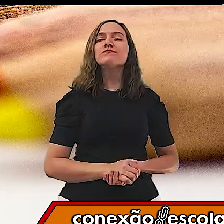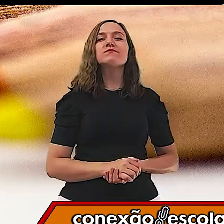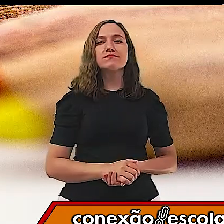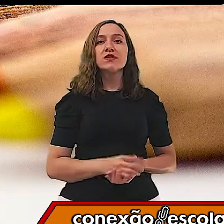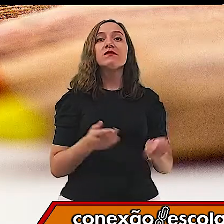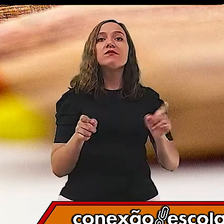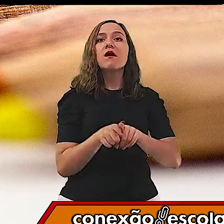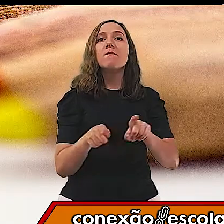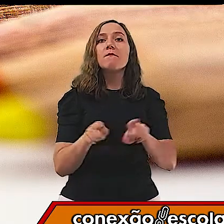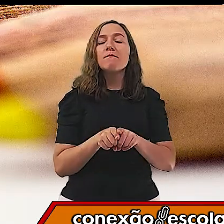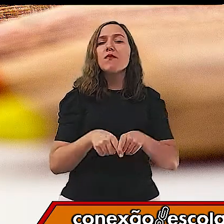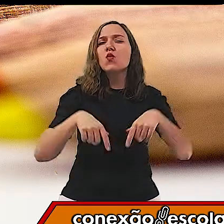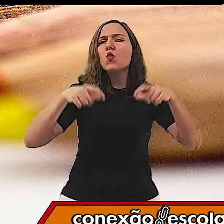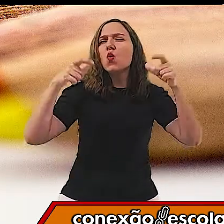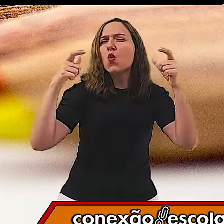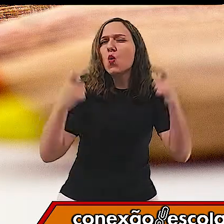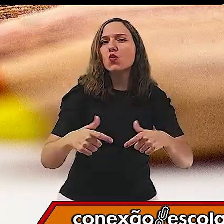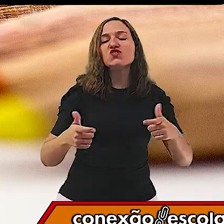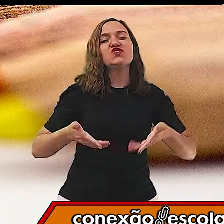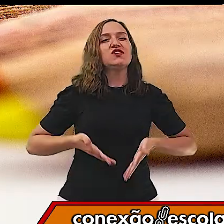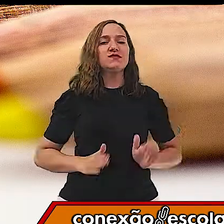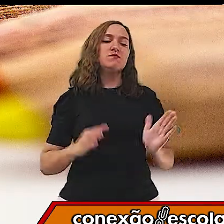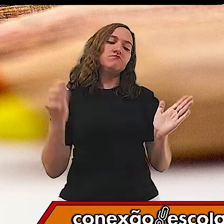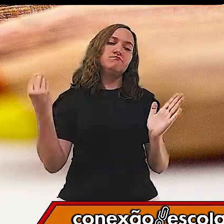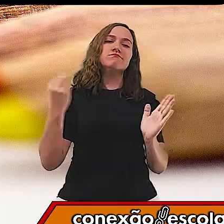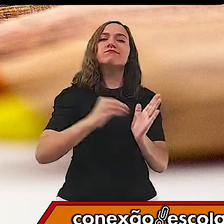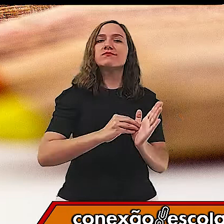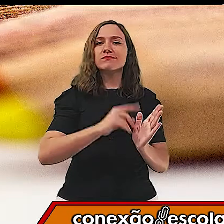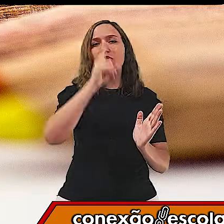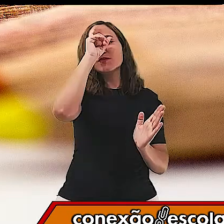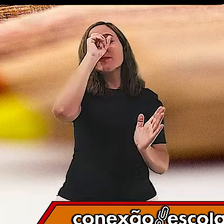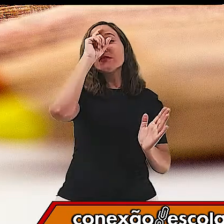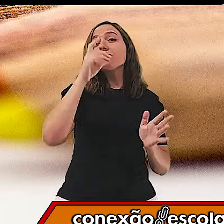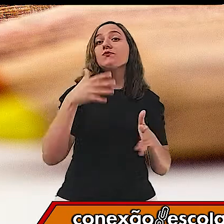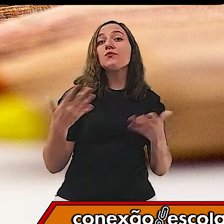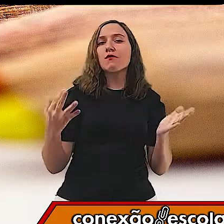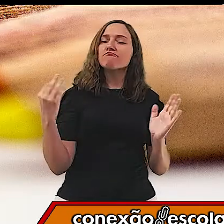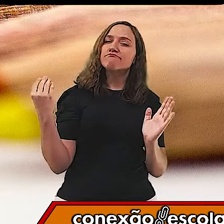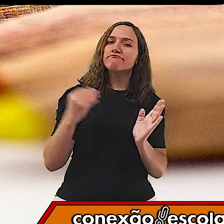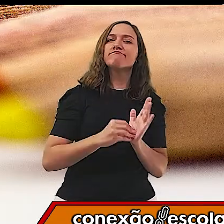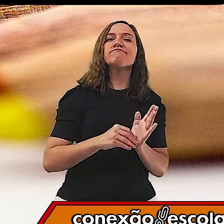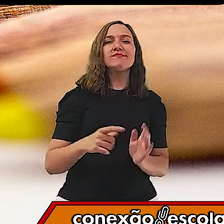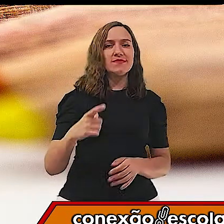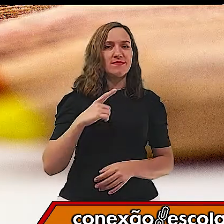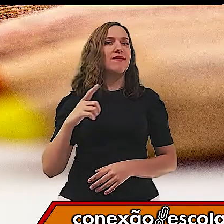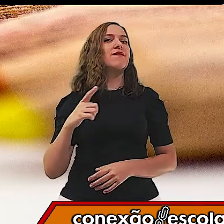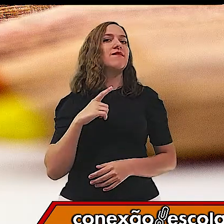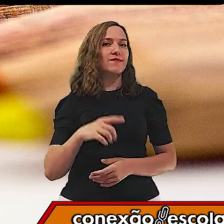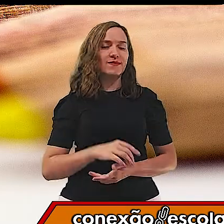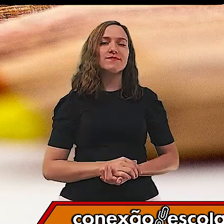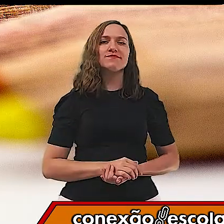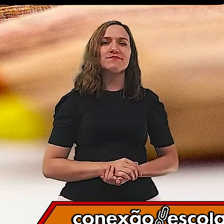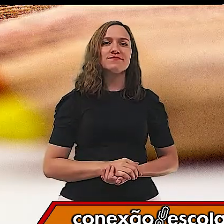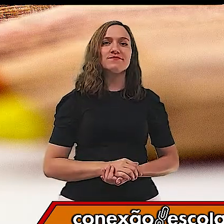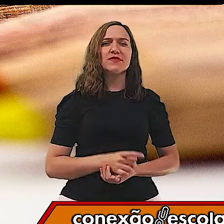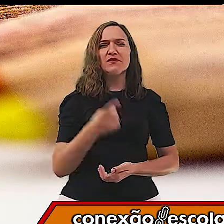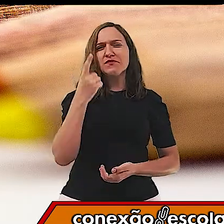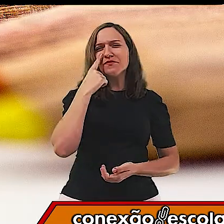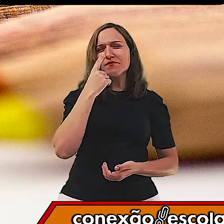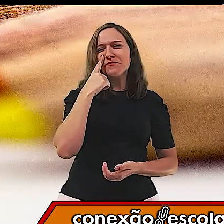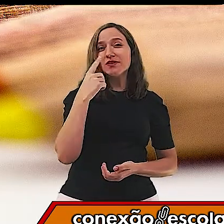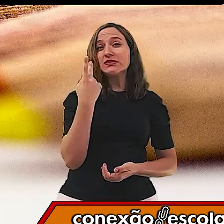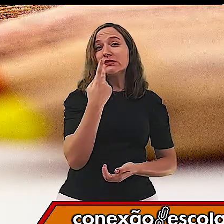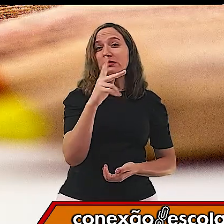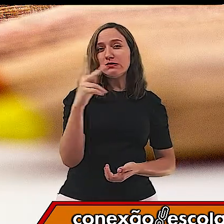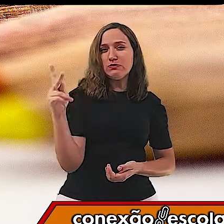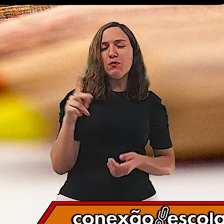o local que você nasceu, o hospital. Tem ou não? Será? Vamos observar no